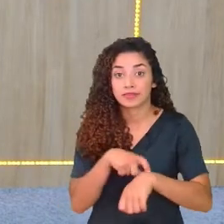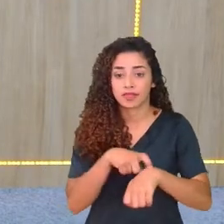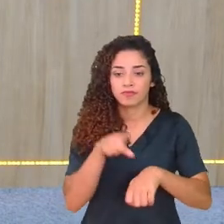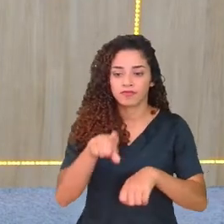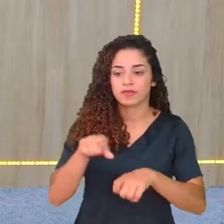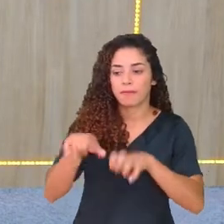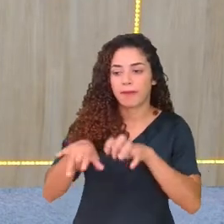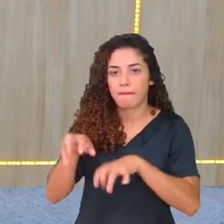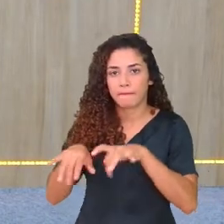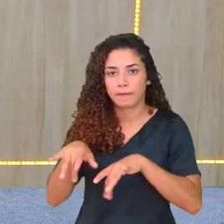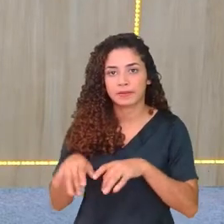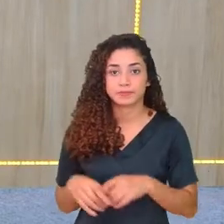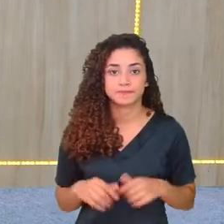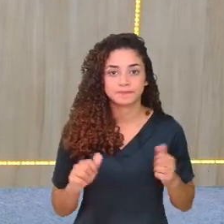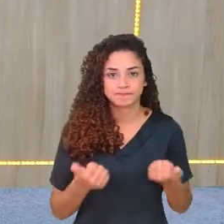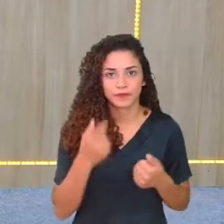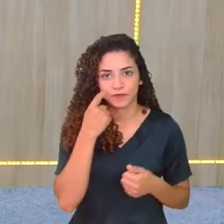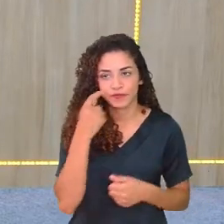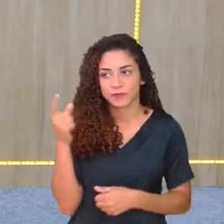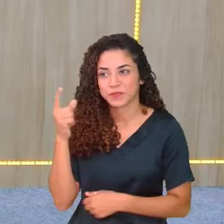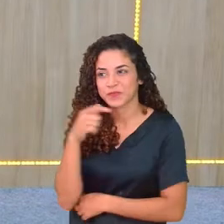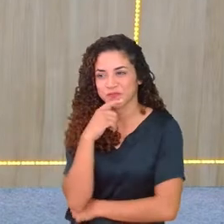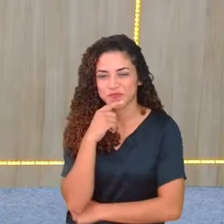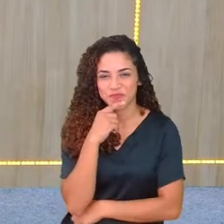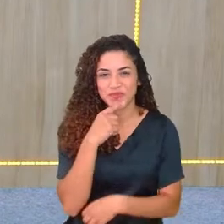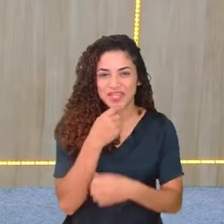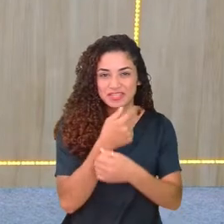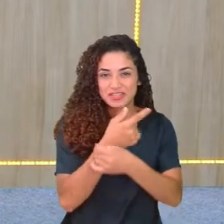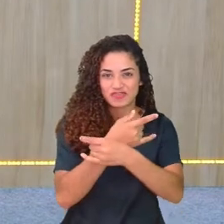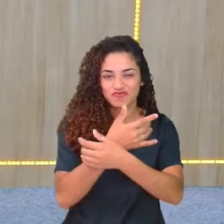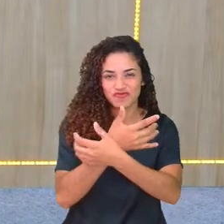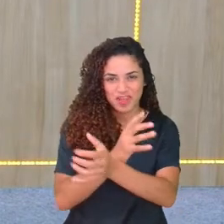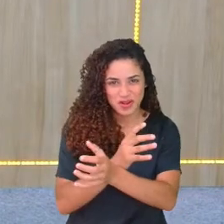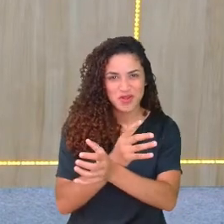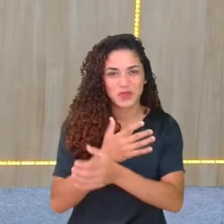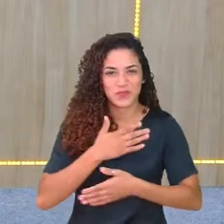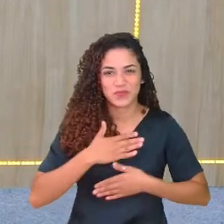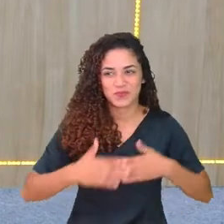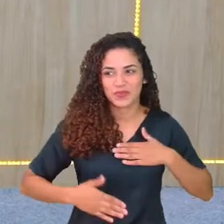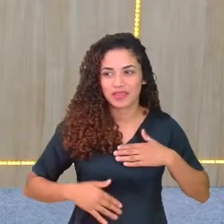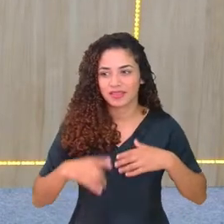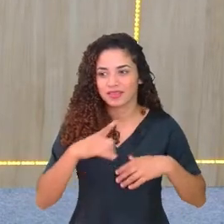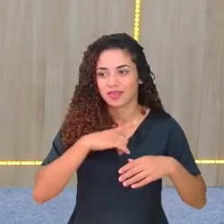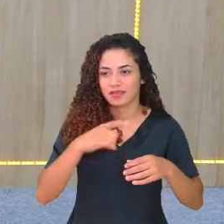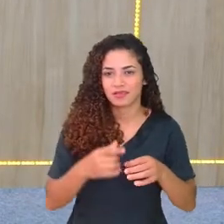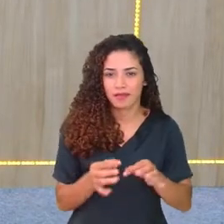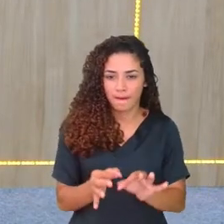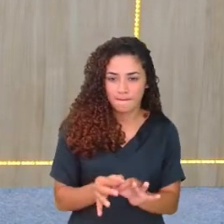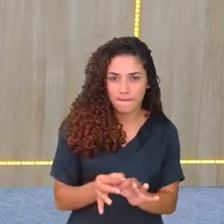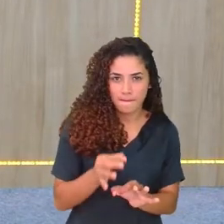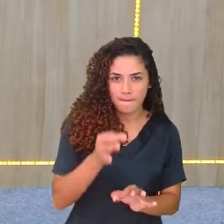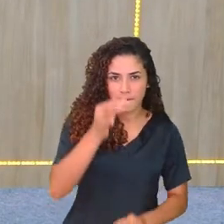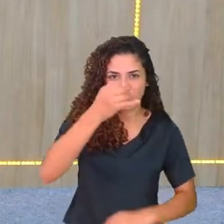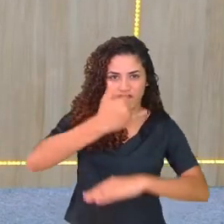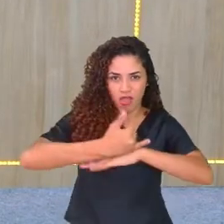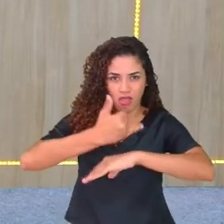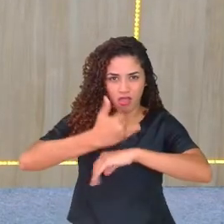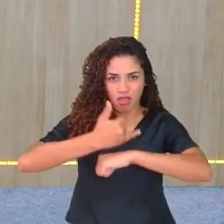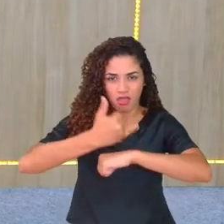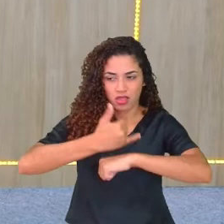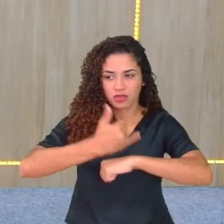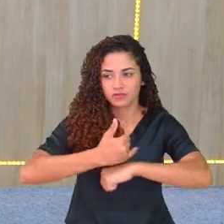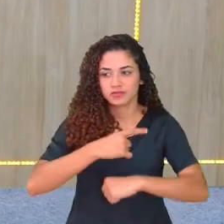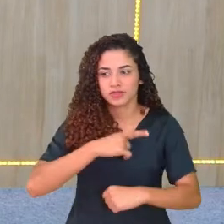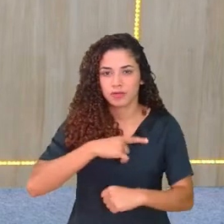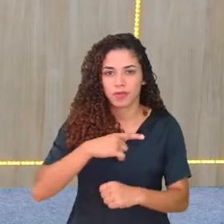aqui a questão, né, de um esqueleto, que está aí aqui numa base, né, de ferro, uma questão também aí em